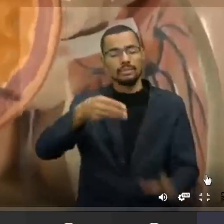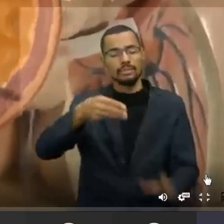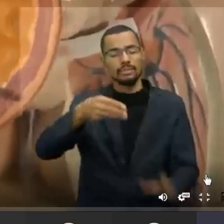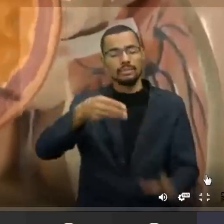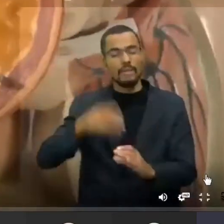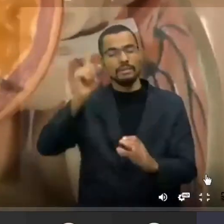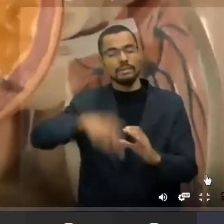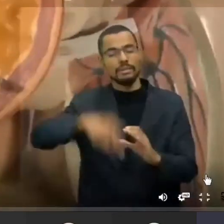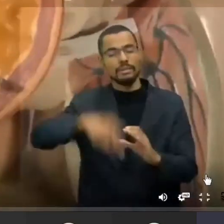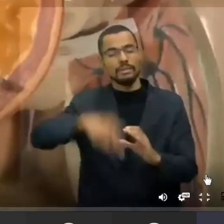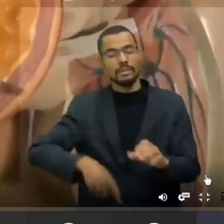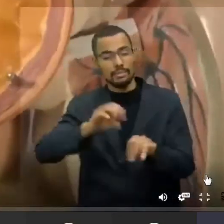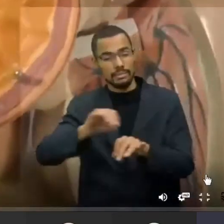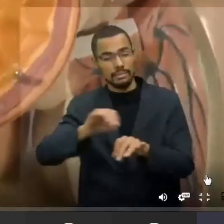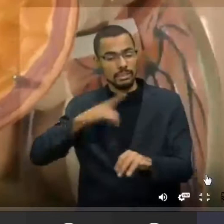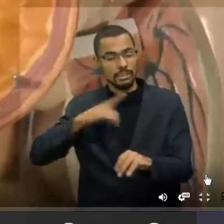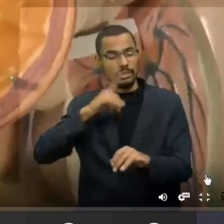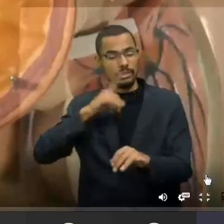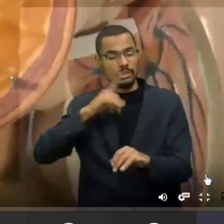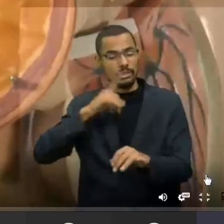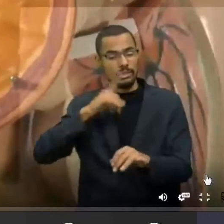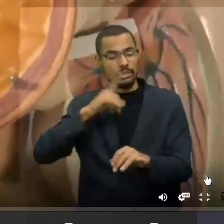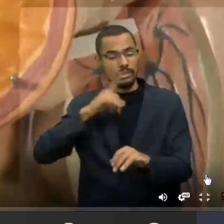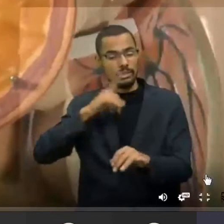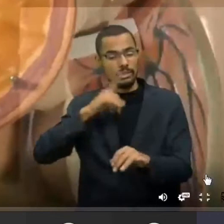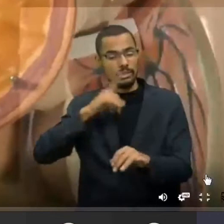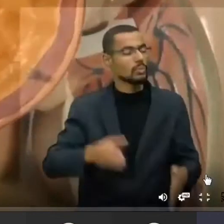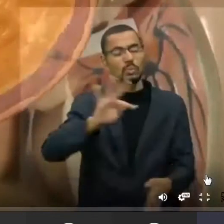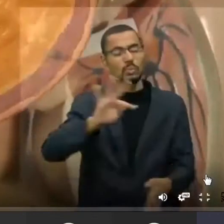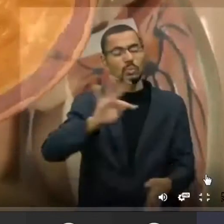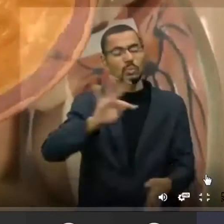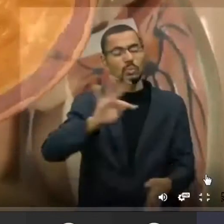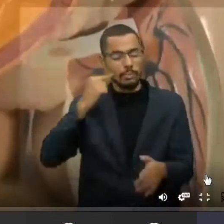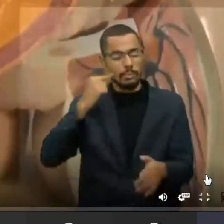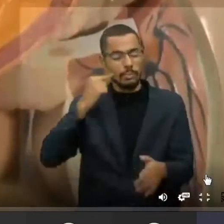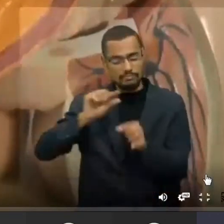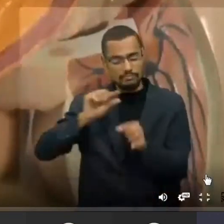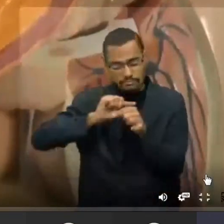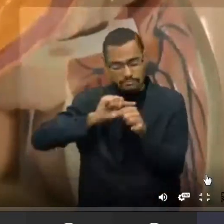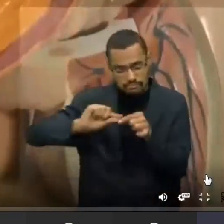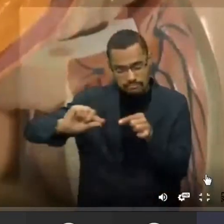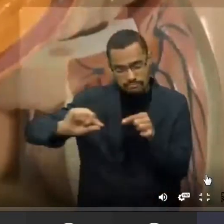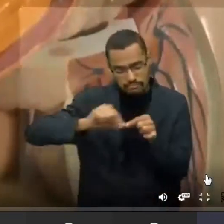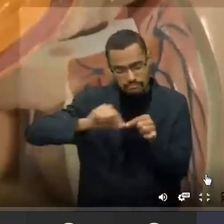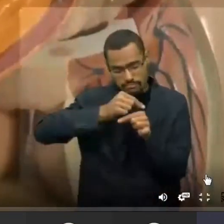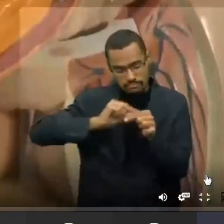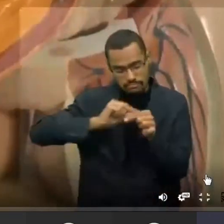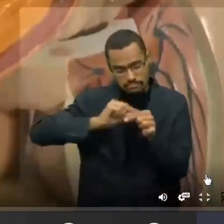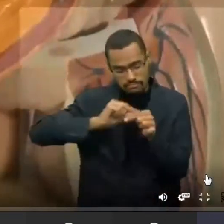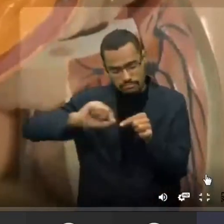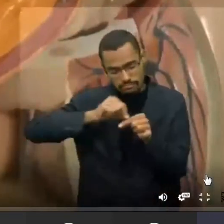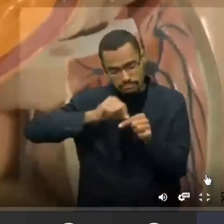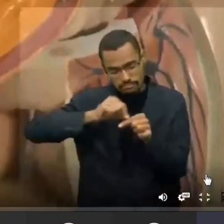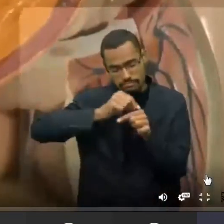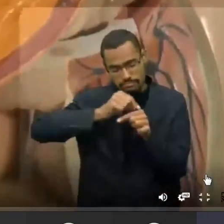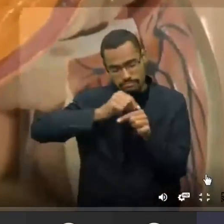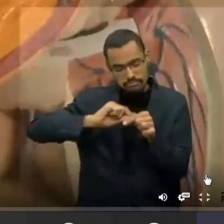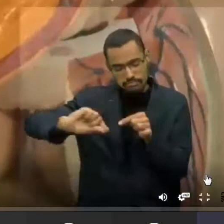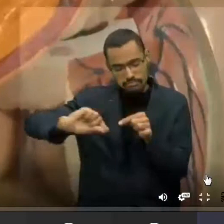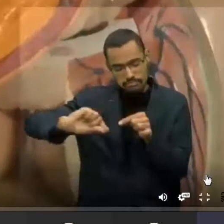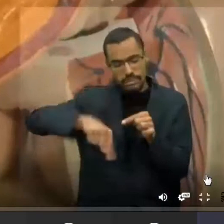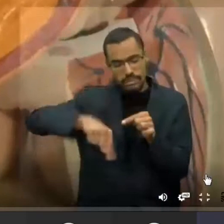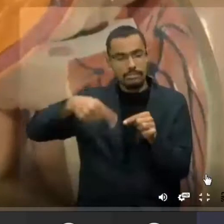piscinogênio e de ácido clorídrico. Então, o tubo, ele entra pela porção do esôfago